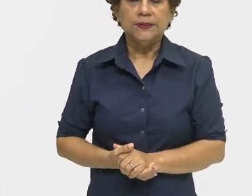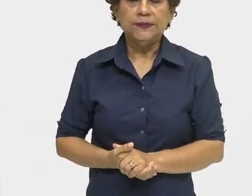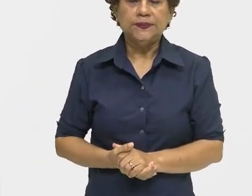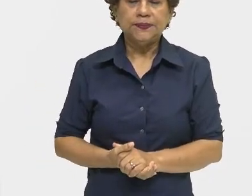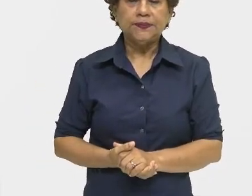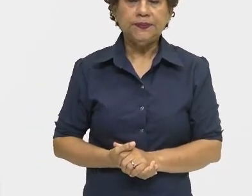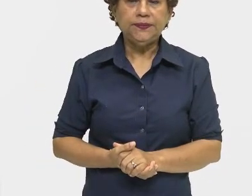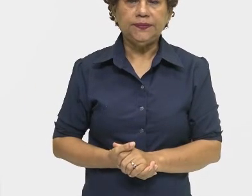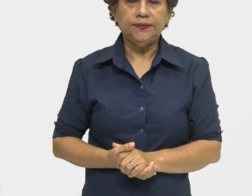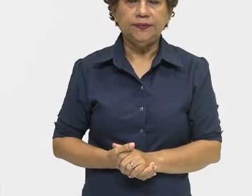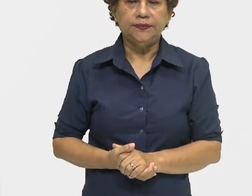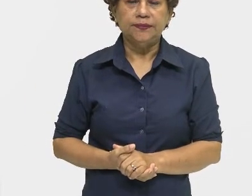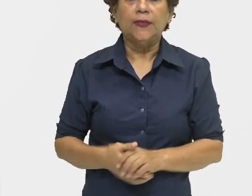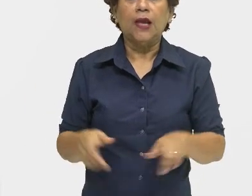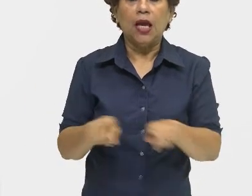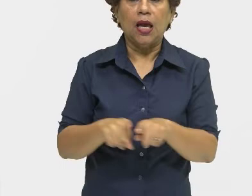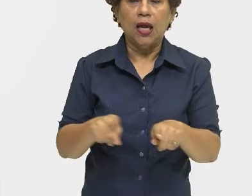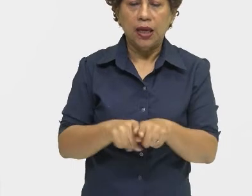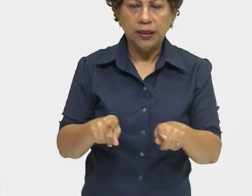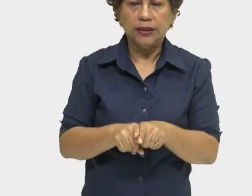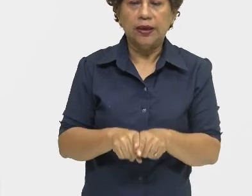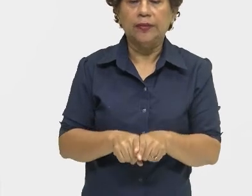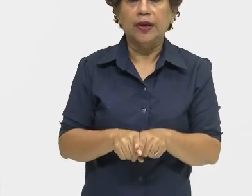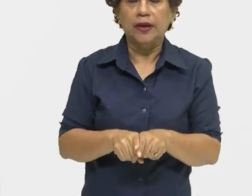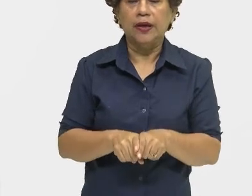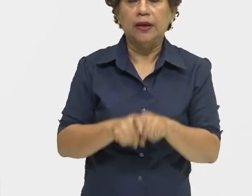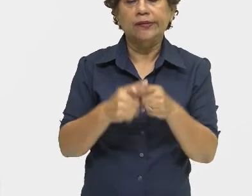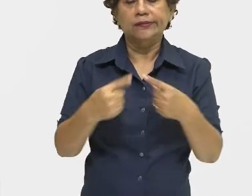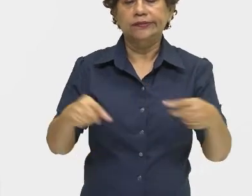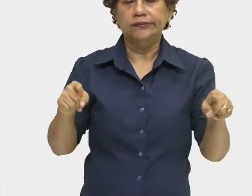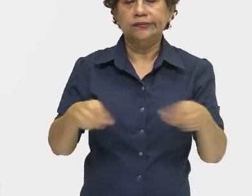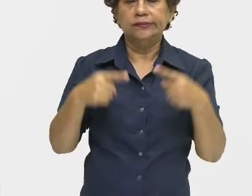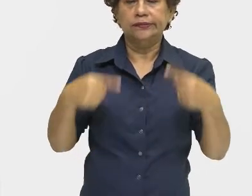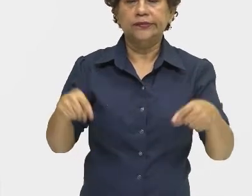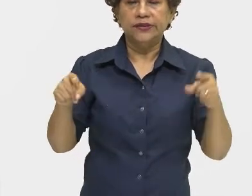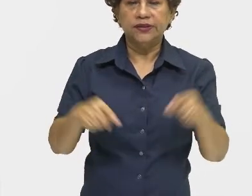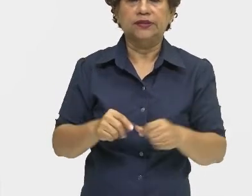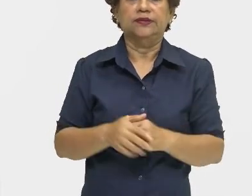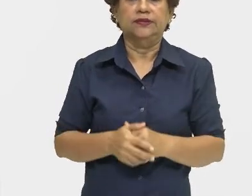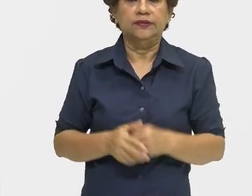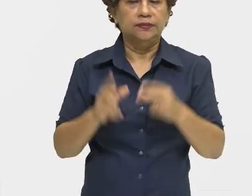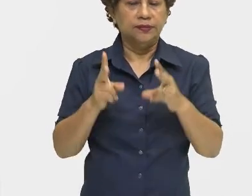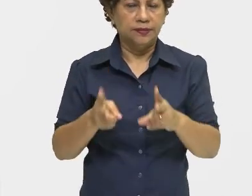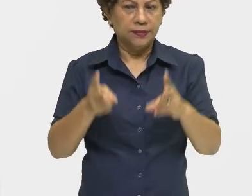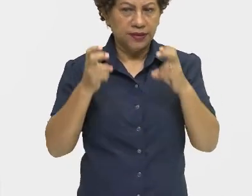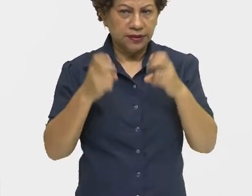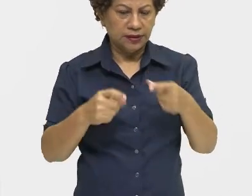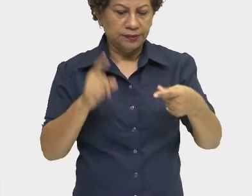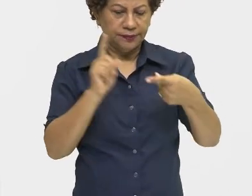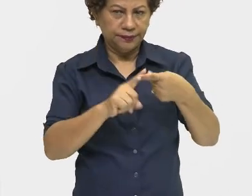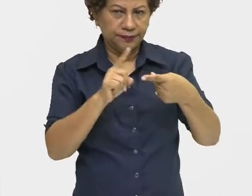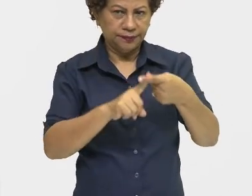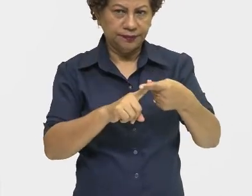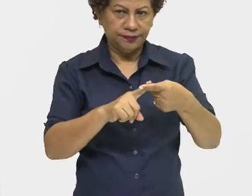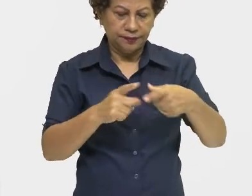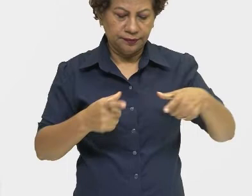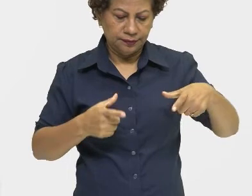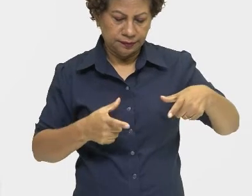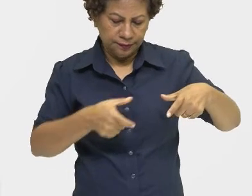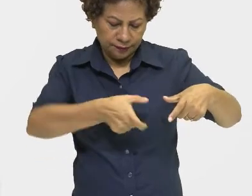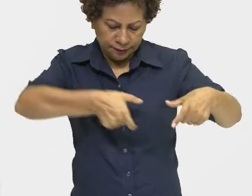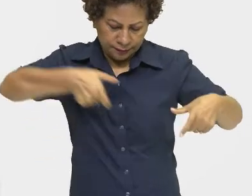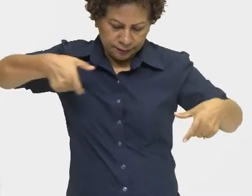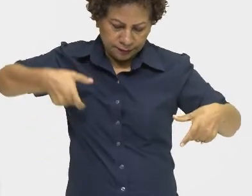O acompanhamento musical é feito com 2 violas, uma rabeca e um